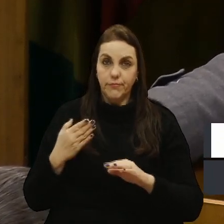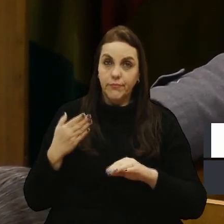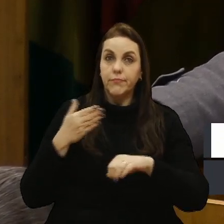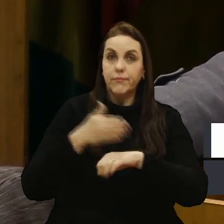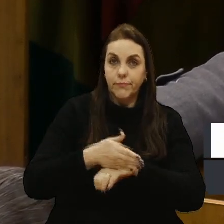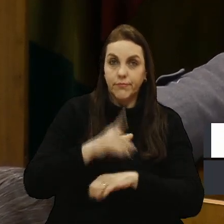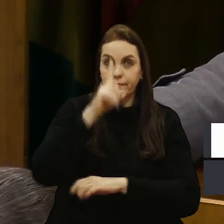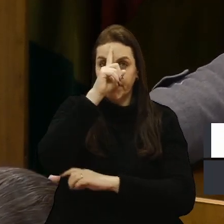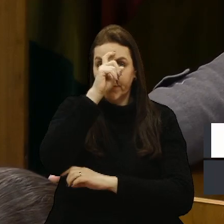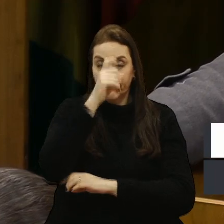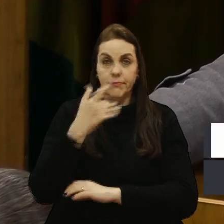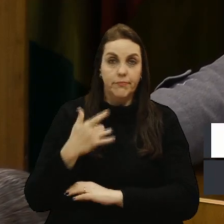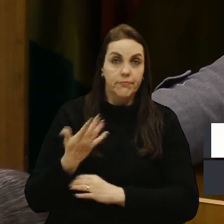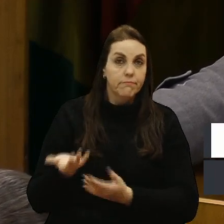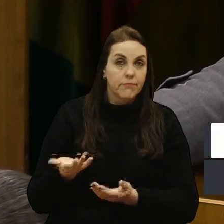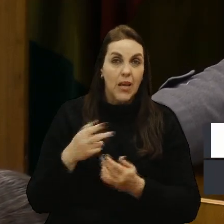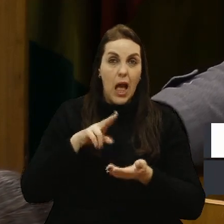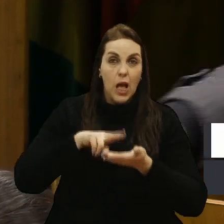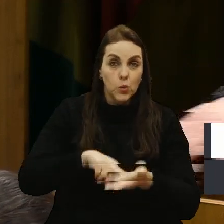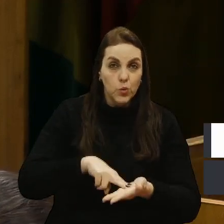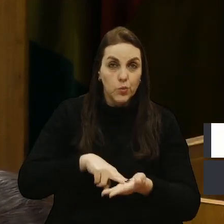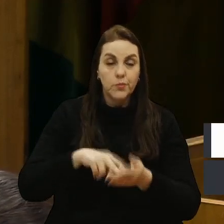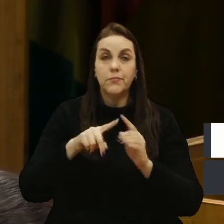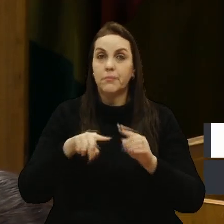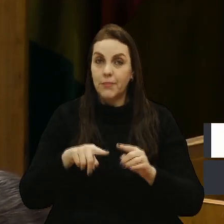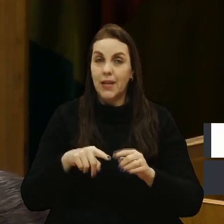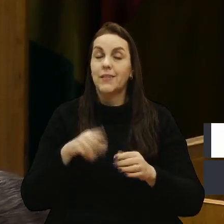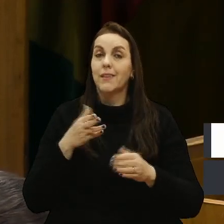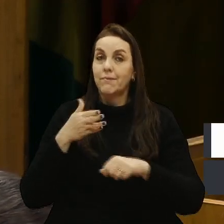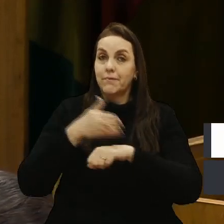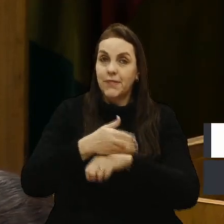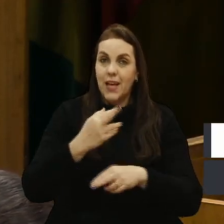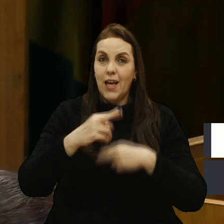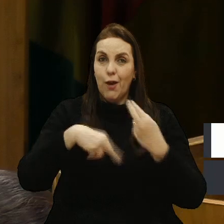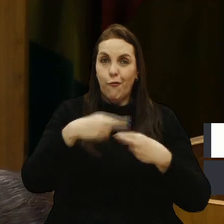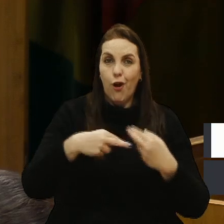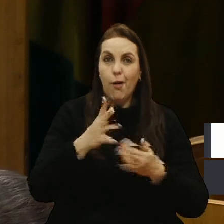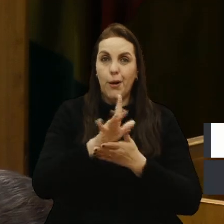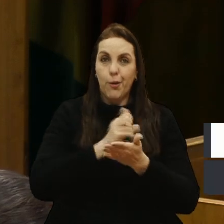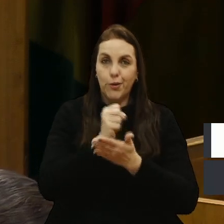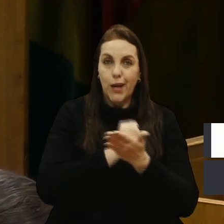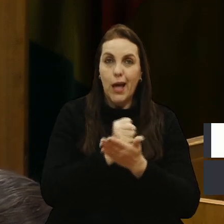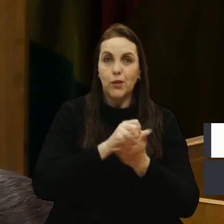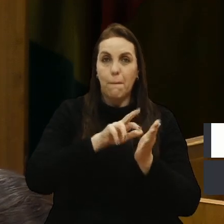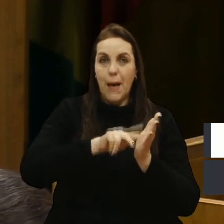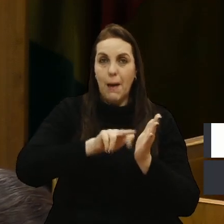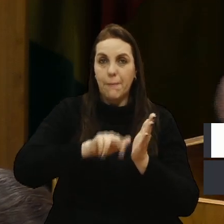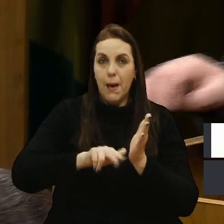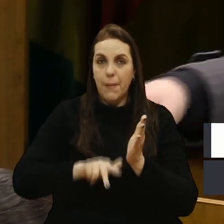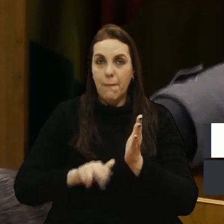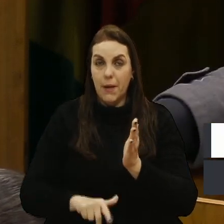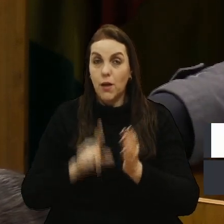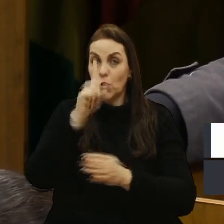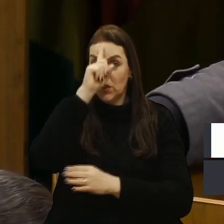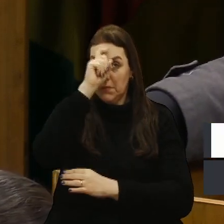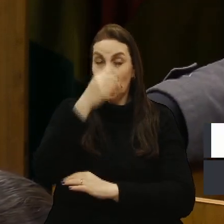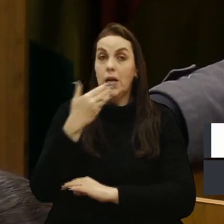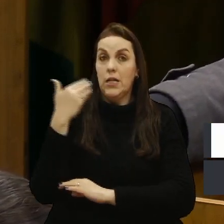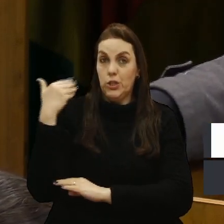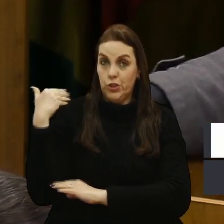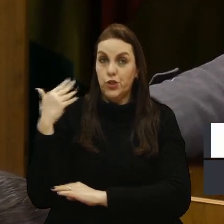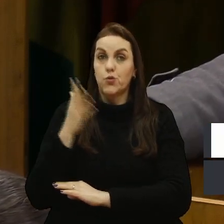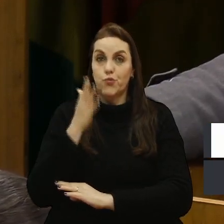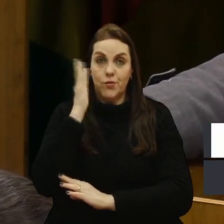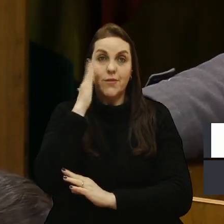hospital, simplesmente assumir é uma coisa, agora vai ter que entrar fazendo reforma, contratação e etc. Porque o hospital já é antigo, nós sabemos disso, né?